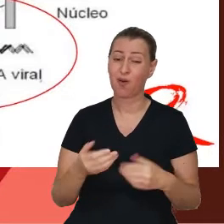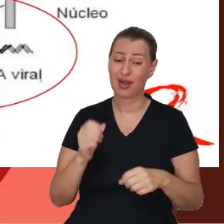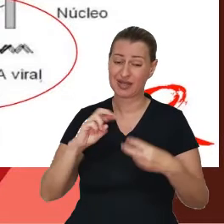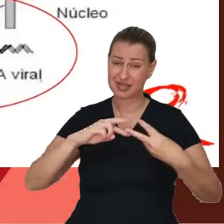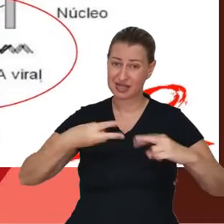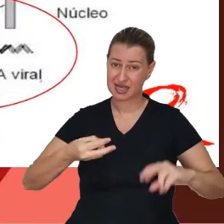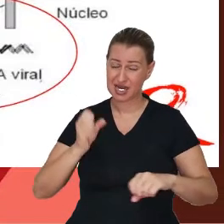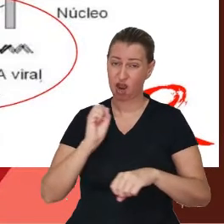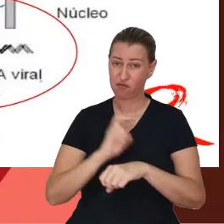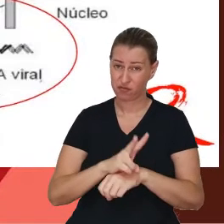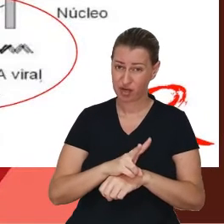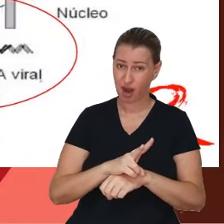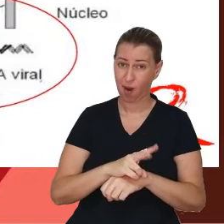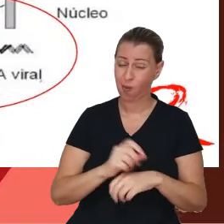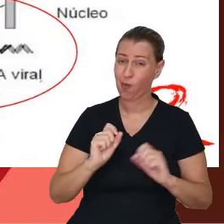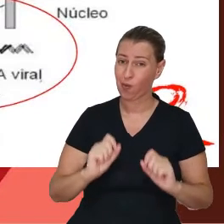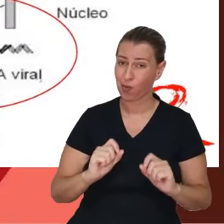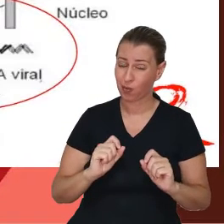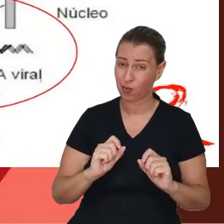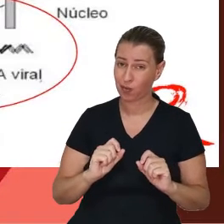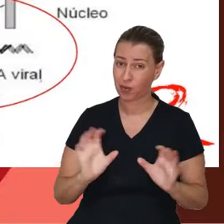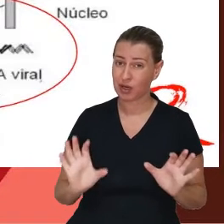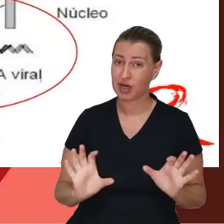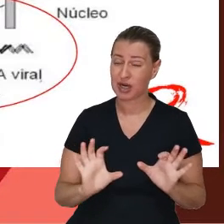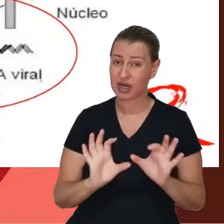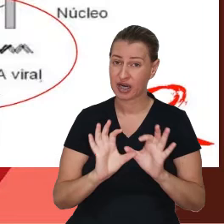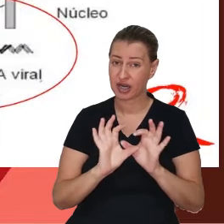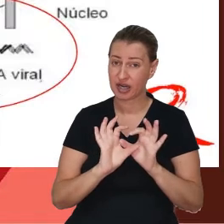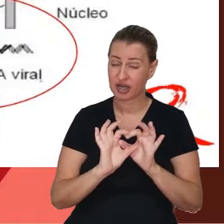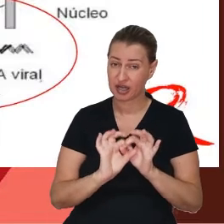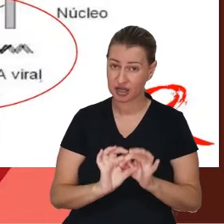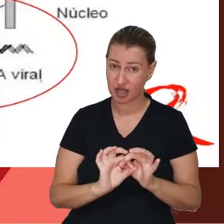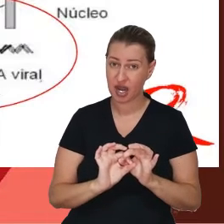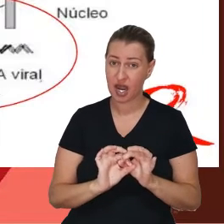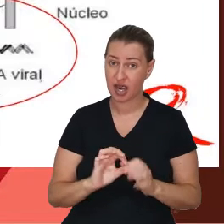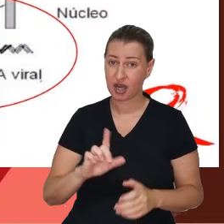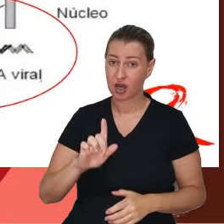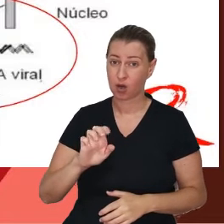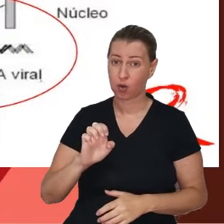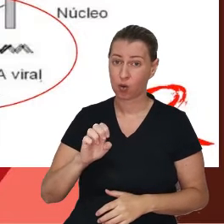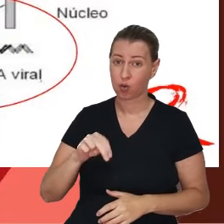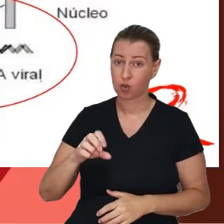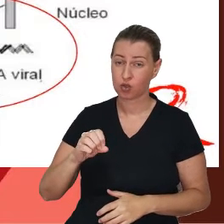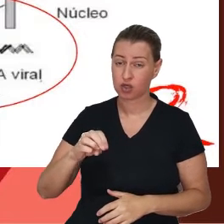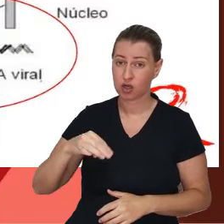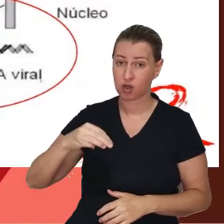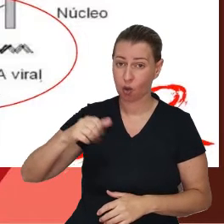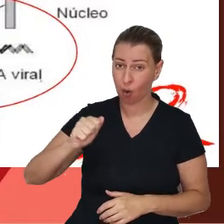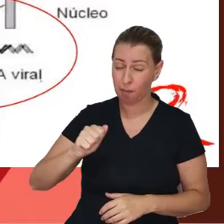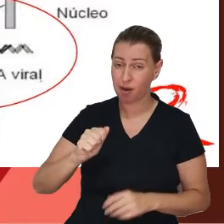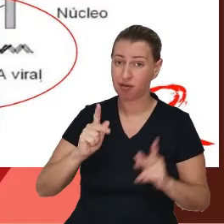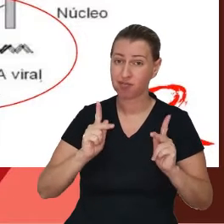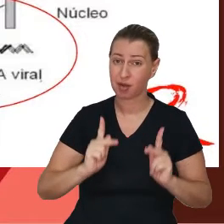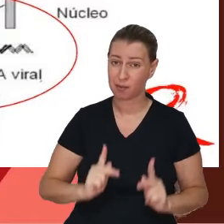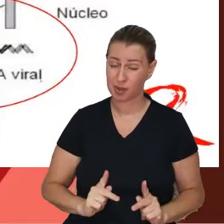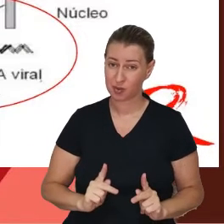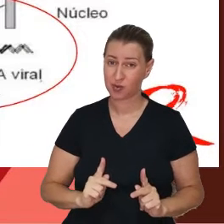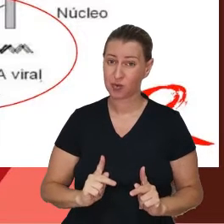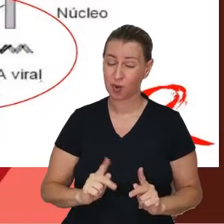viral, ele integra com o genoma do hospedeiro, né, da pessoa, do indivíduo, através da